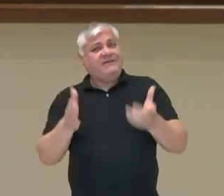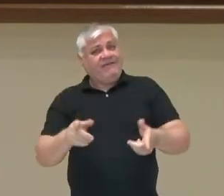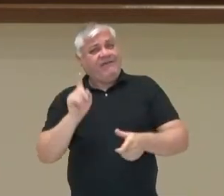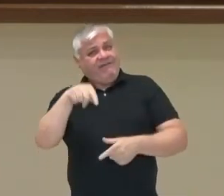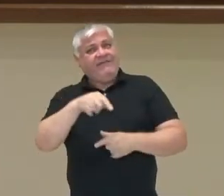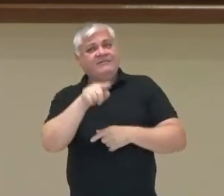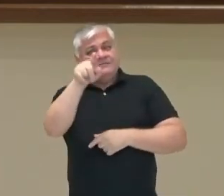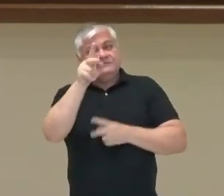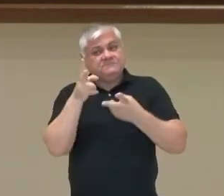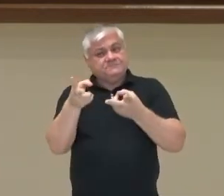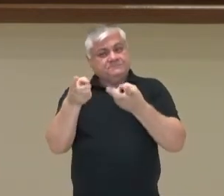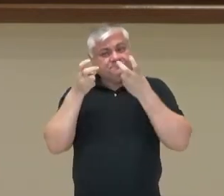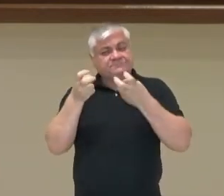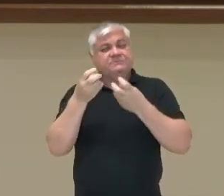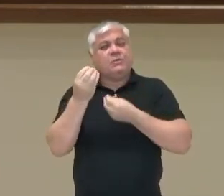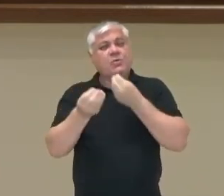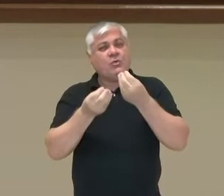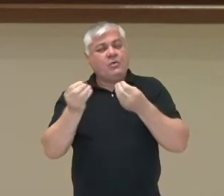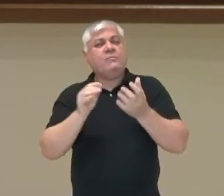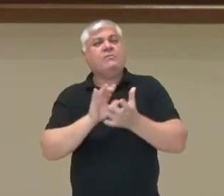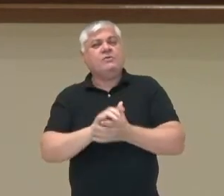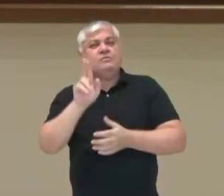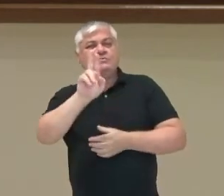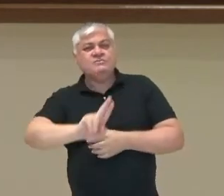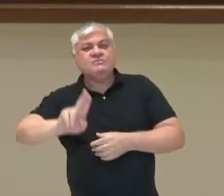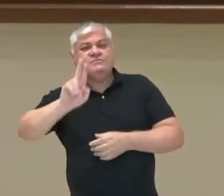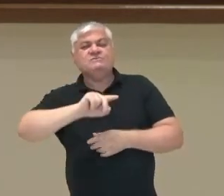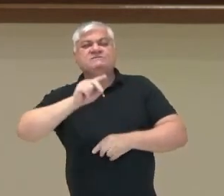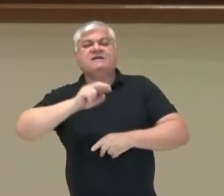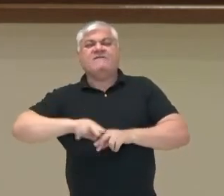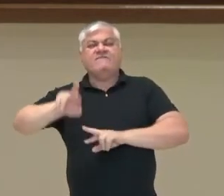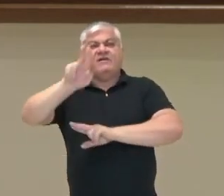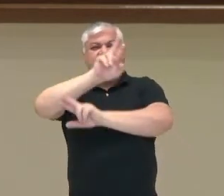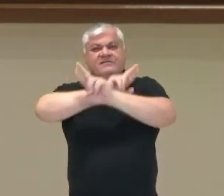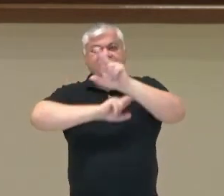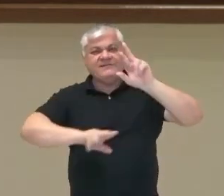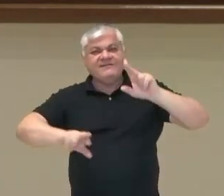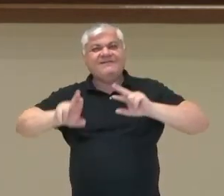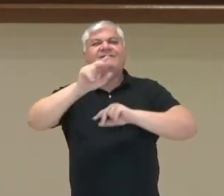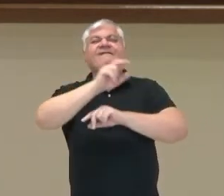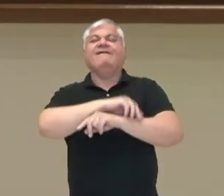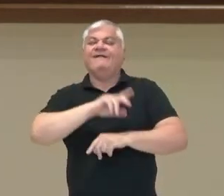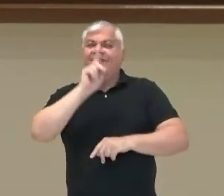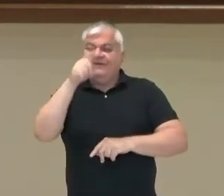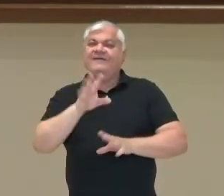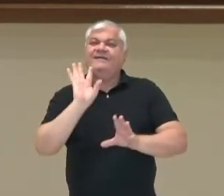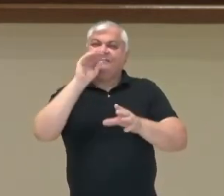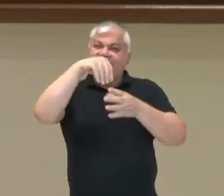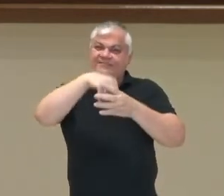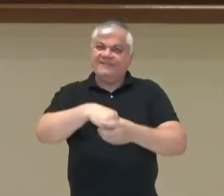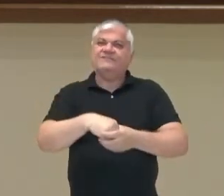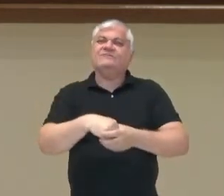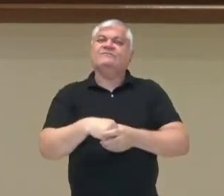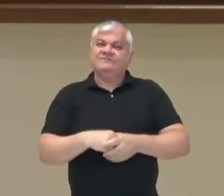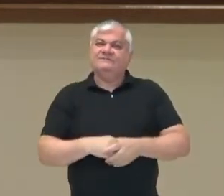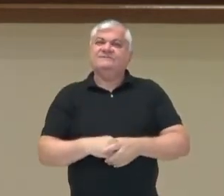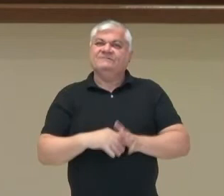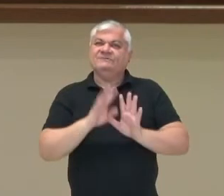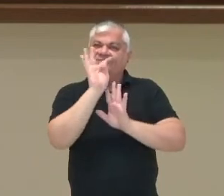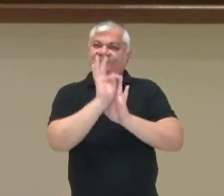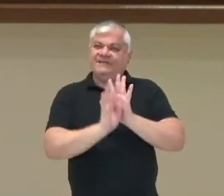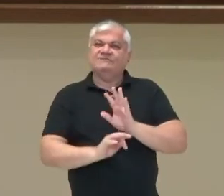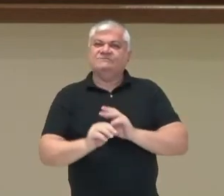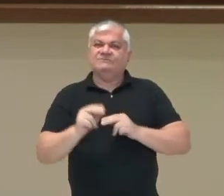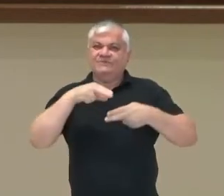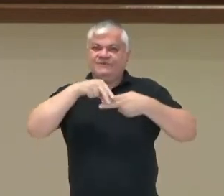você observe como a variação linguística regional se faz presente dentro aqui do nosso texto de